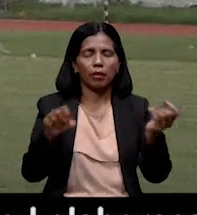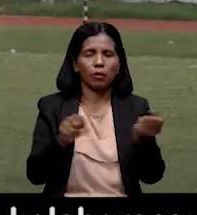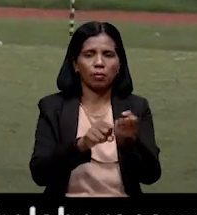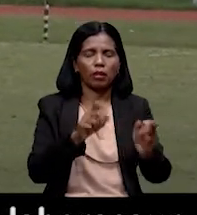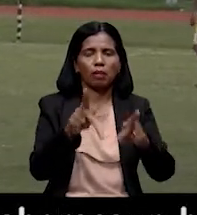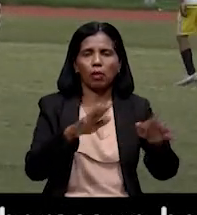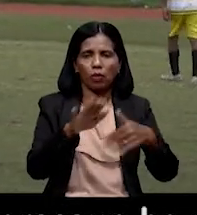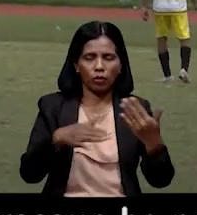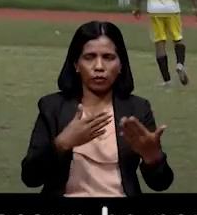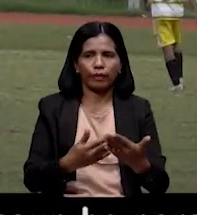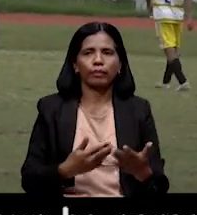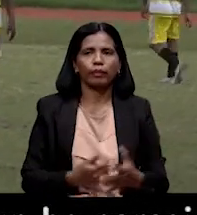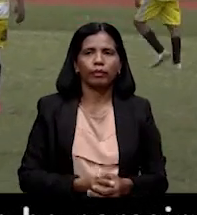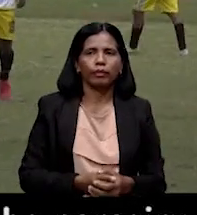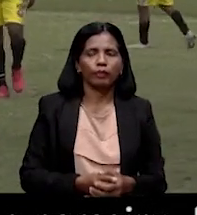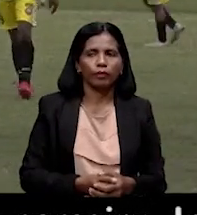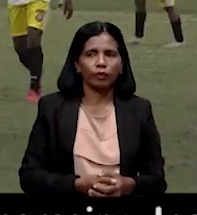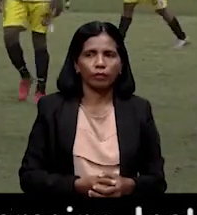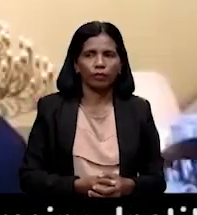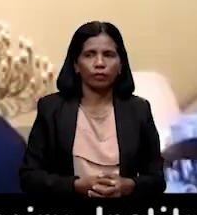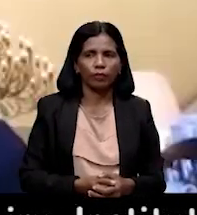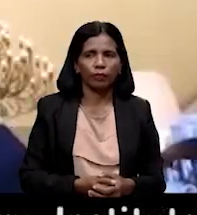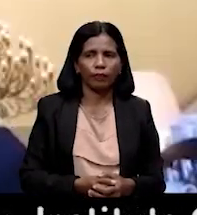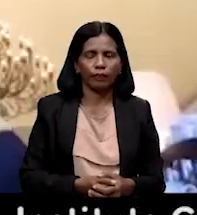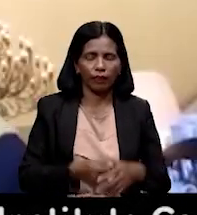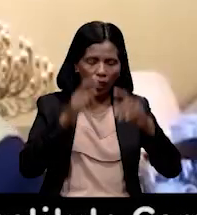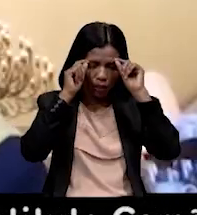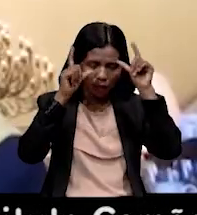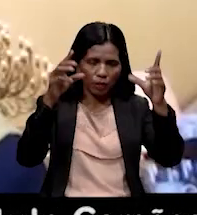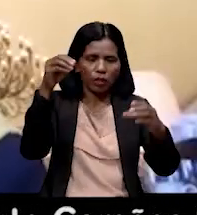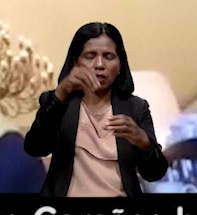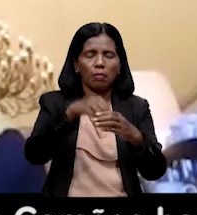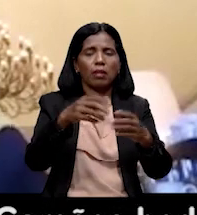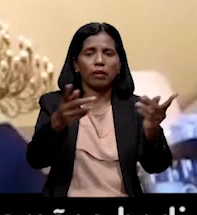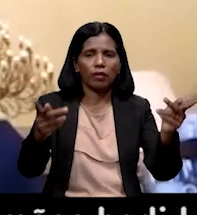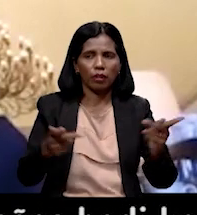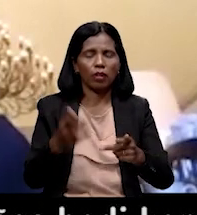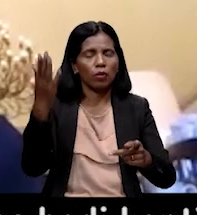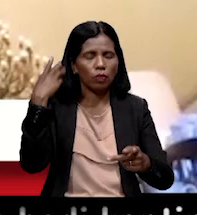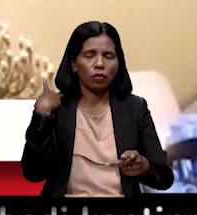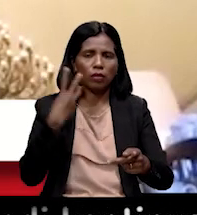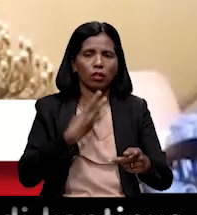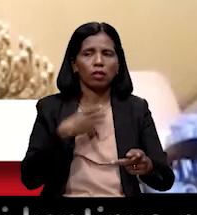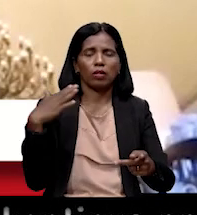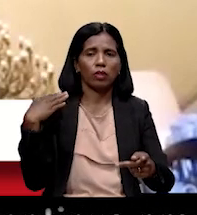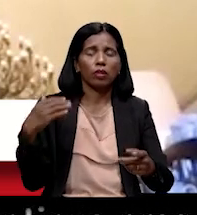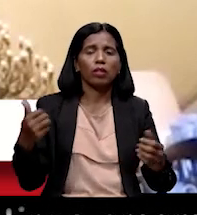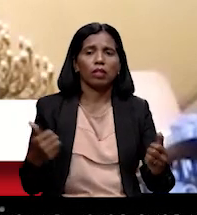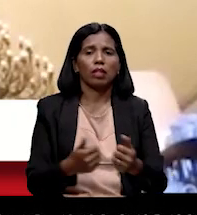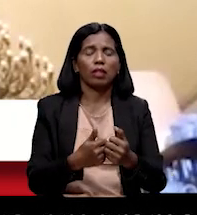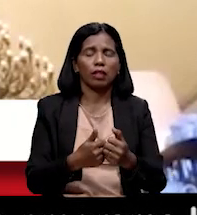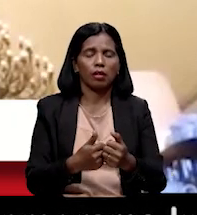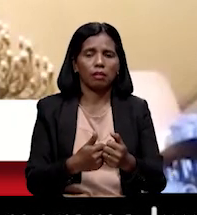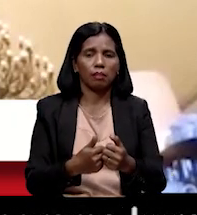Hutunian. Timor, tamba na fase da neve, mas a Uru e tava com o jogo internacional.